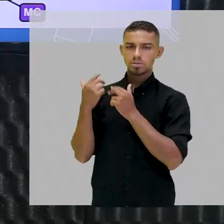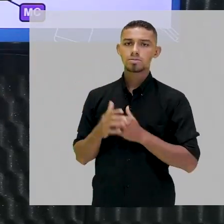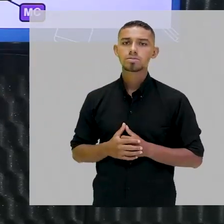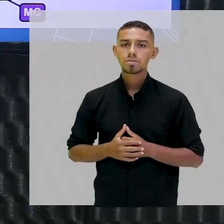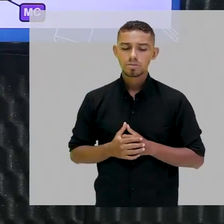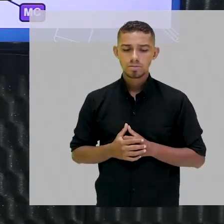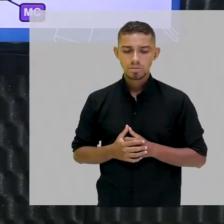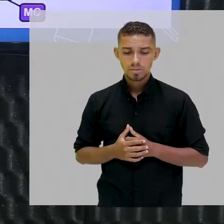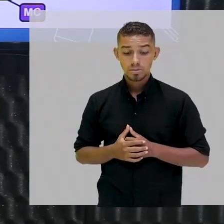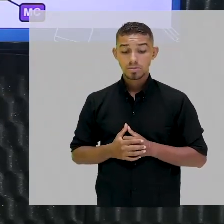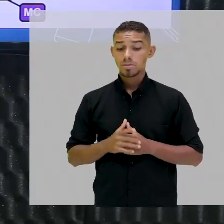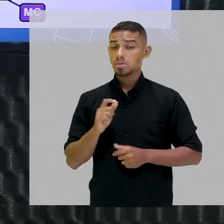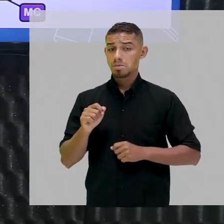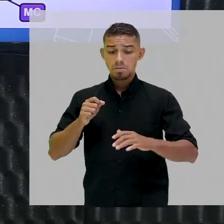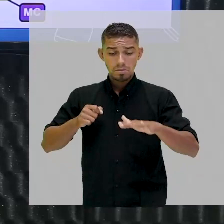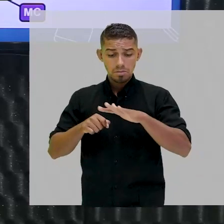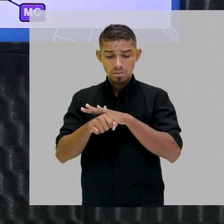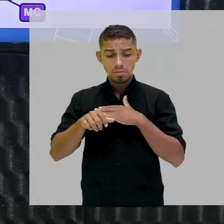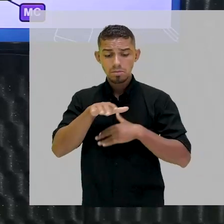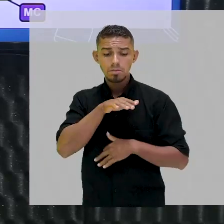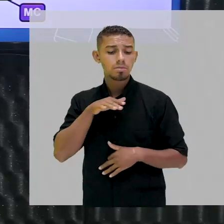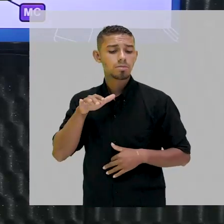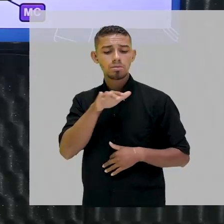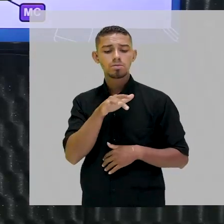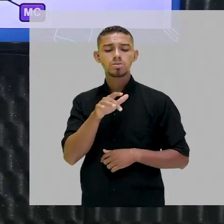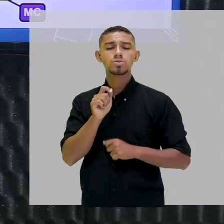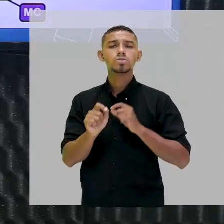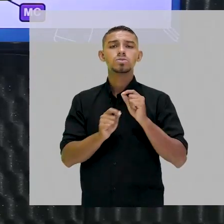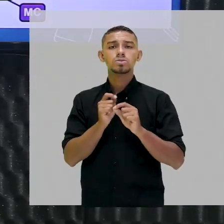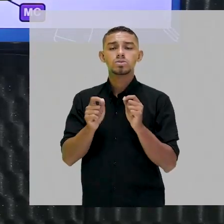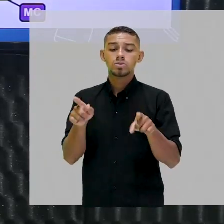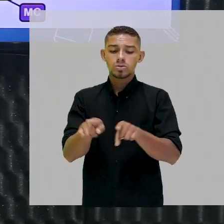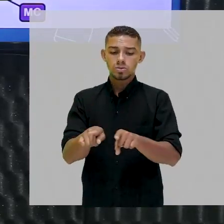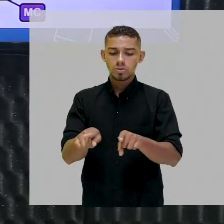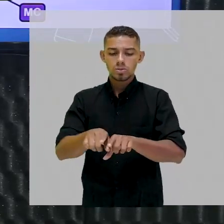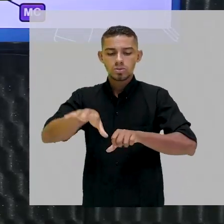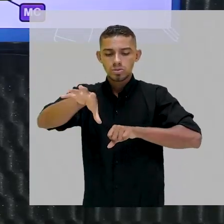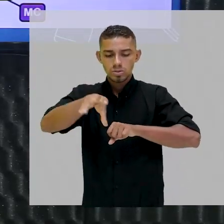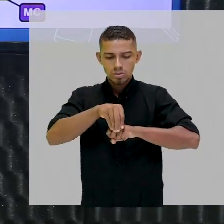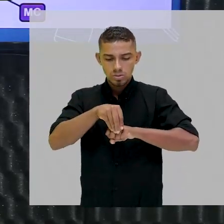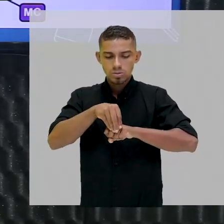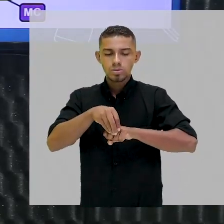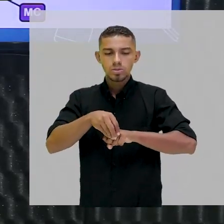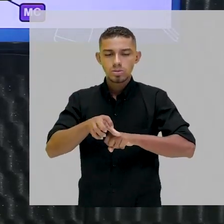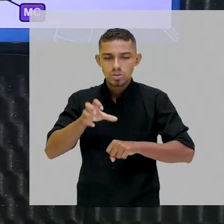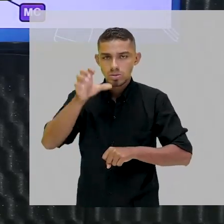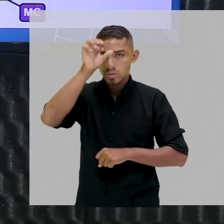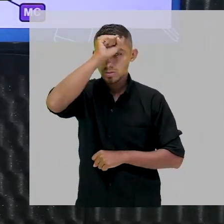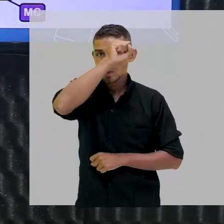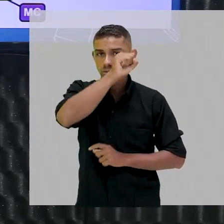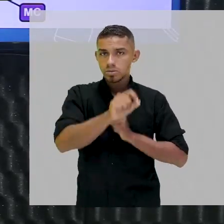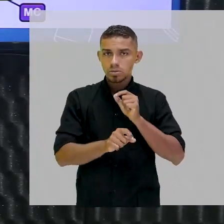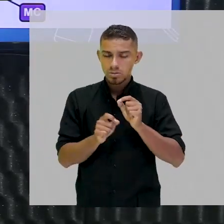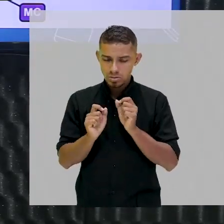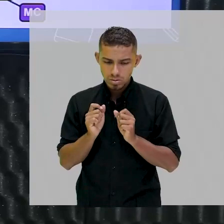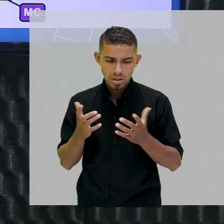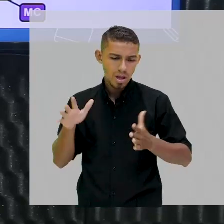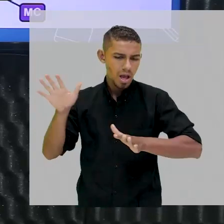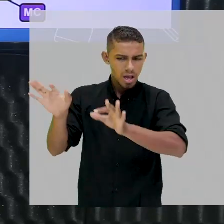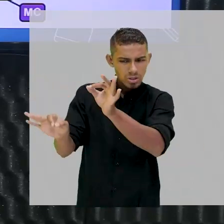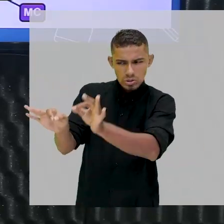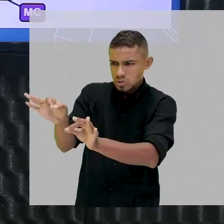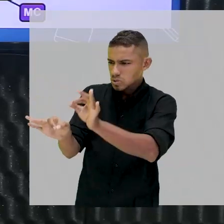recente, foi adicionado a esse movimento hip hop a questão do conhecimento, que é o combate às